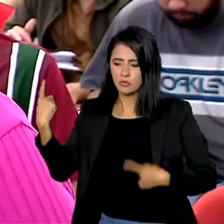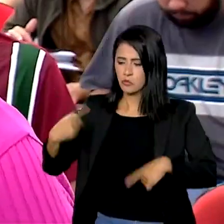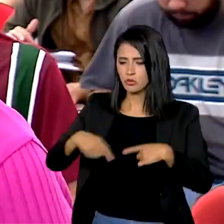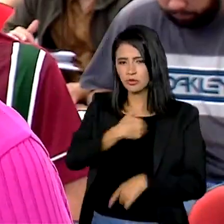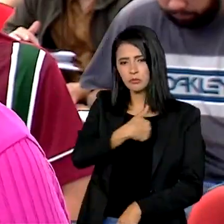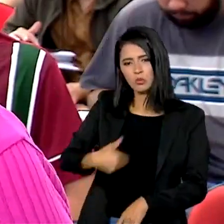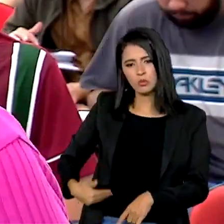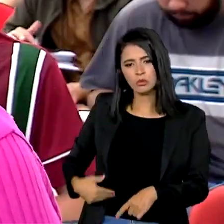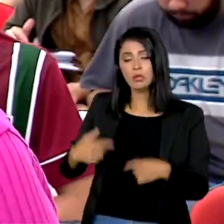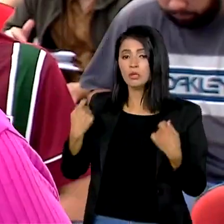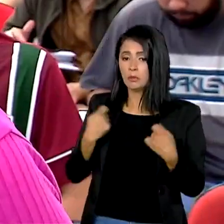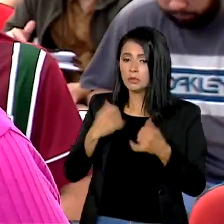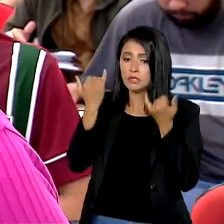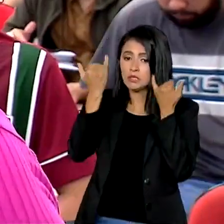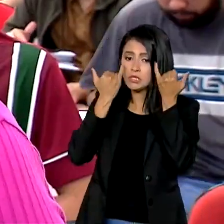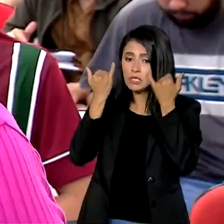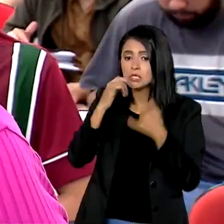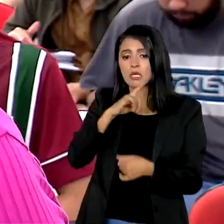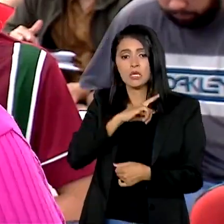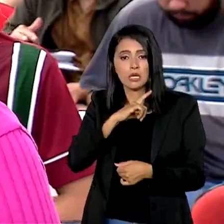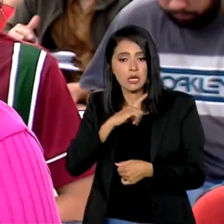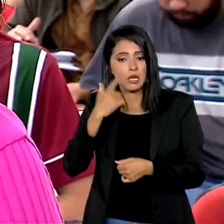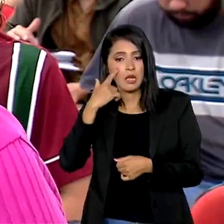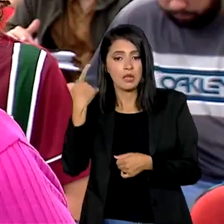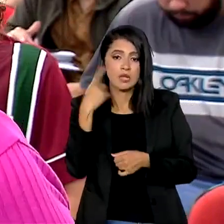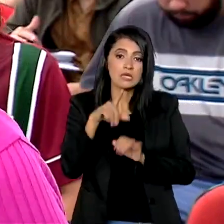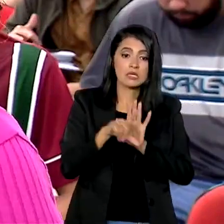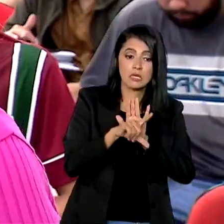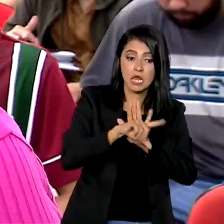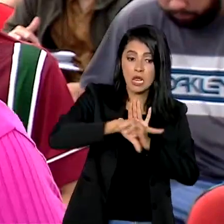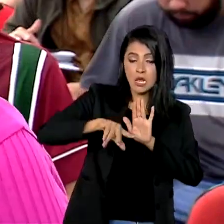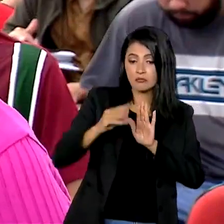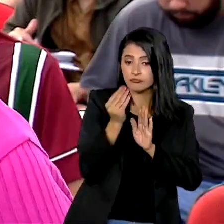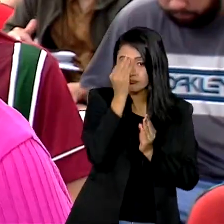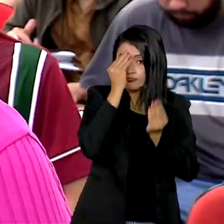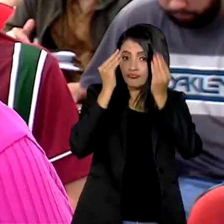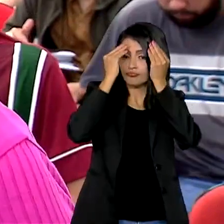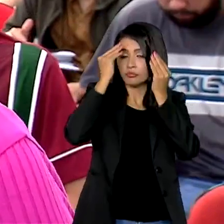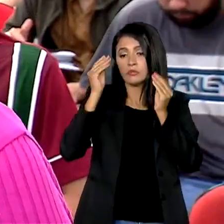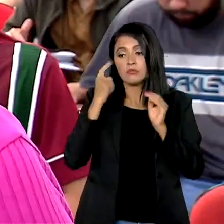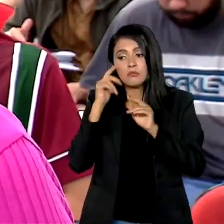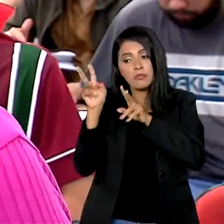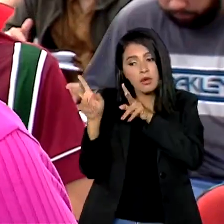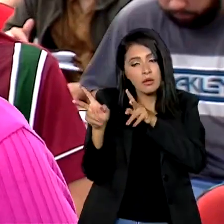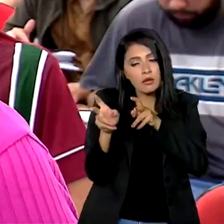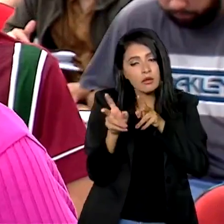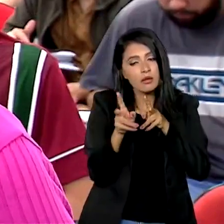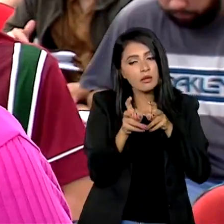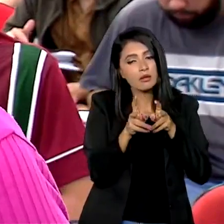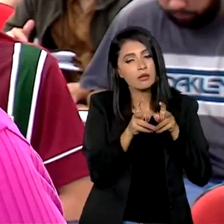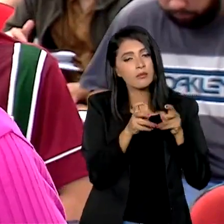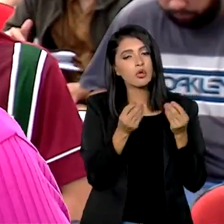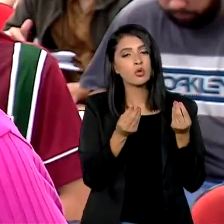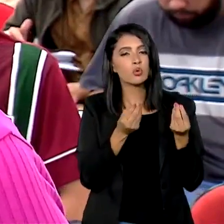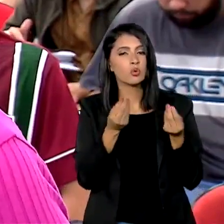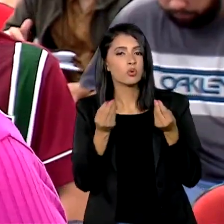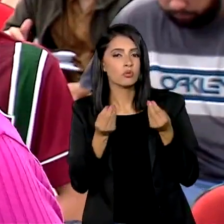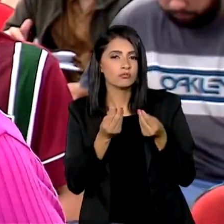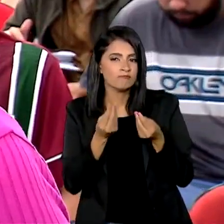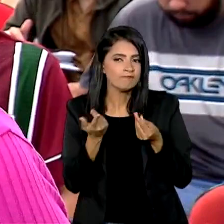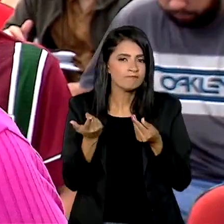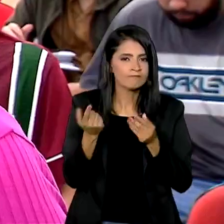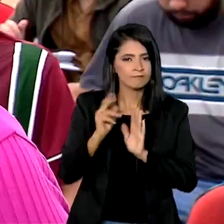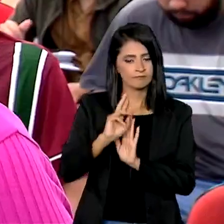públicas, então ter conhecimento dessas legislações, conseguir perceber ali, principalmente